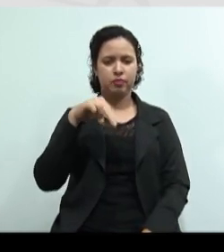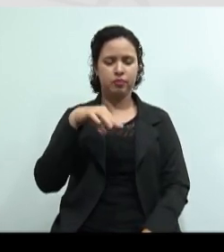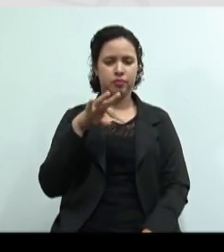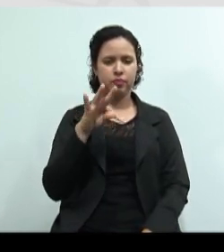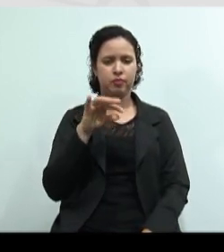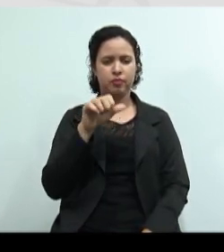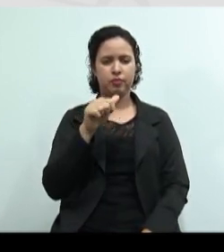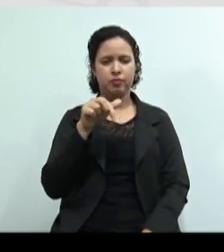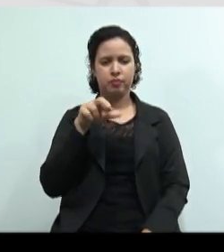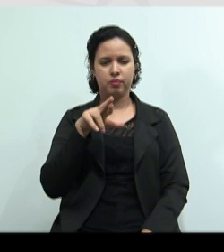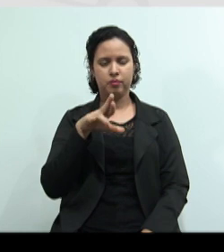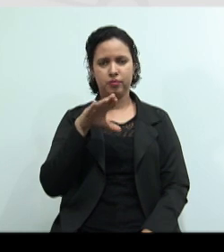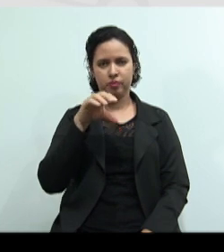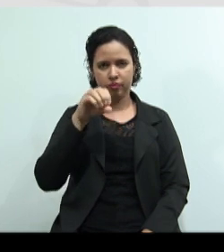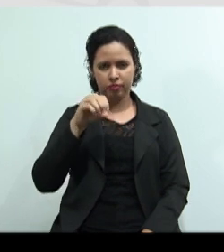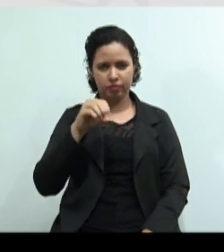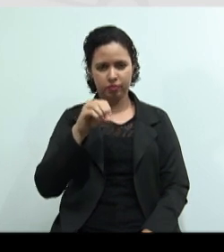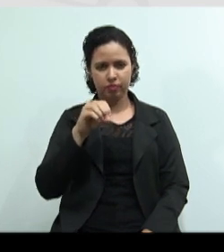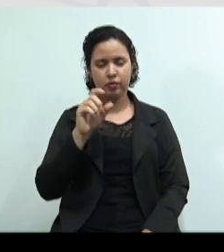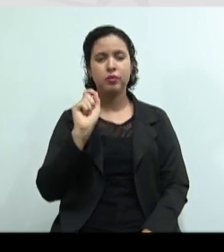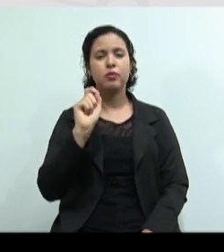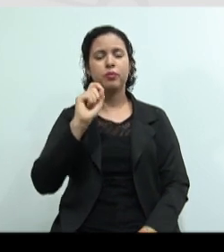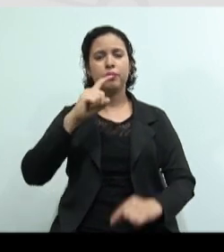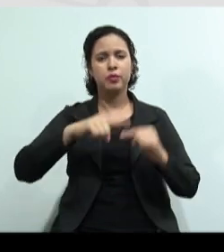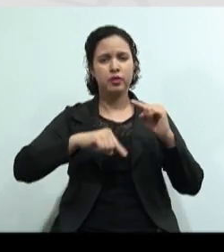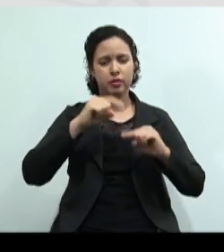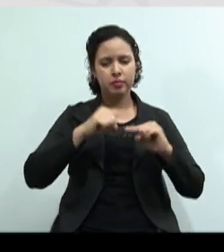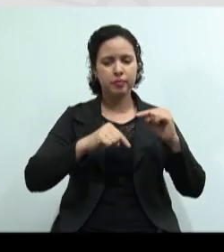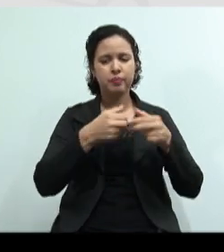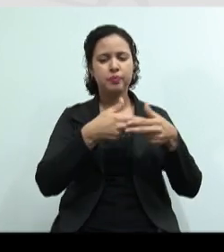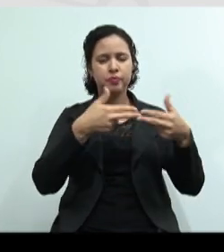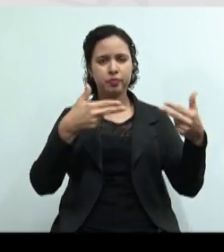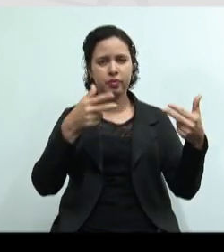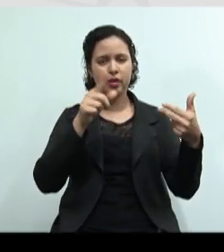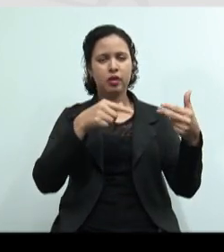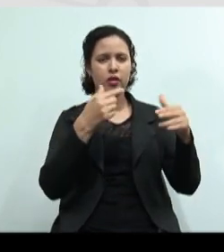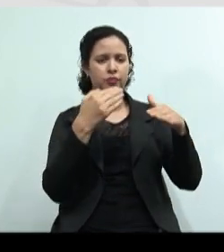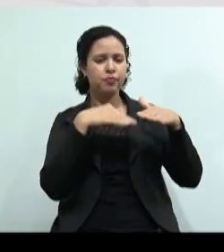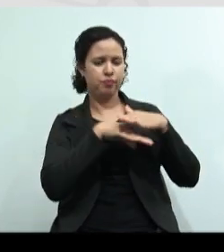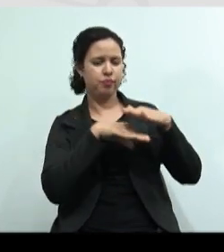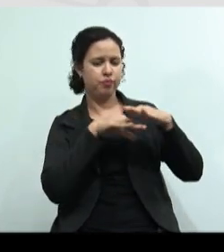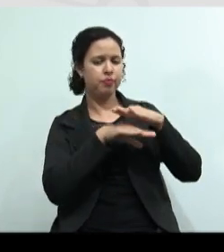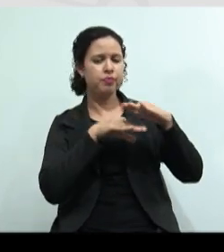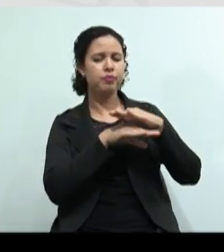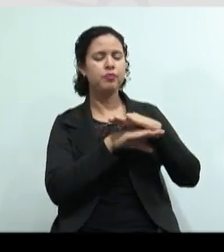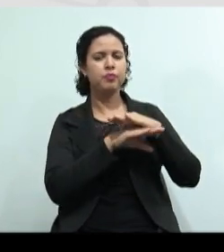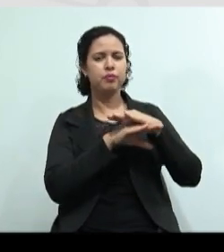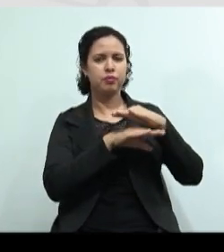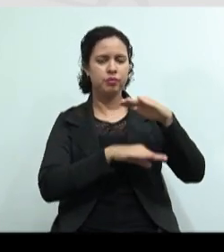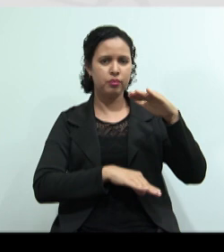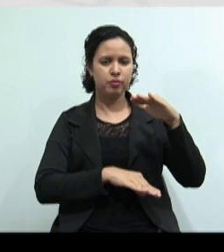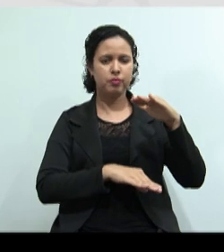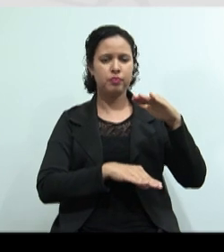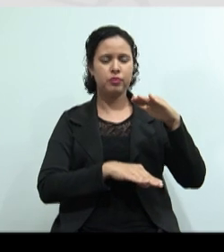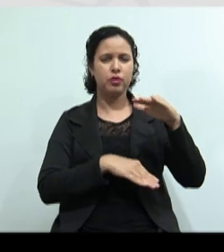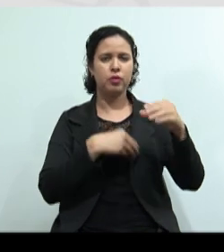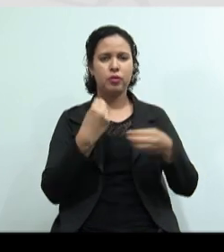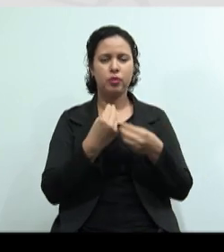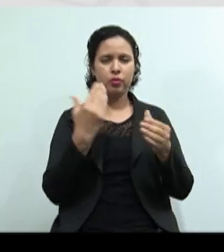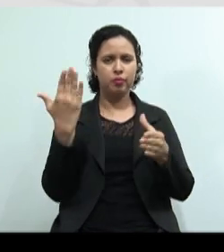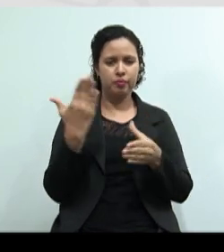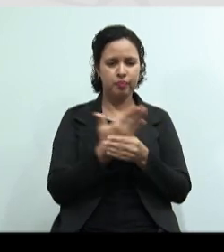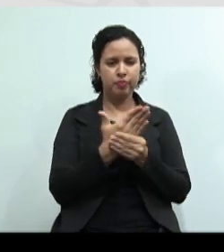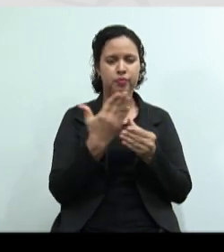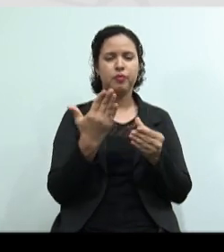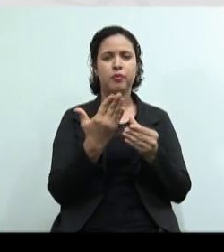temos imagens que trazem sobre estoque, sobre o arquivamento de estoques,